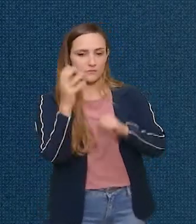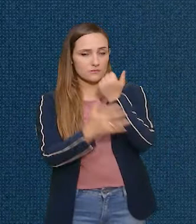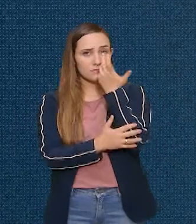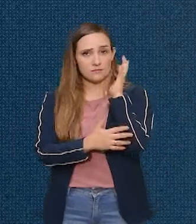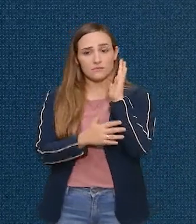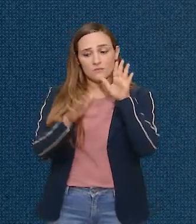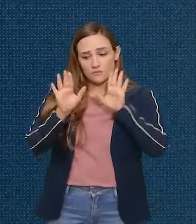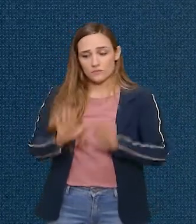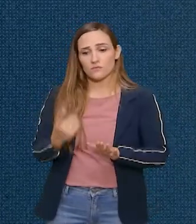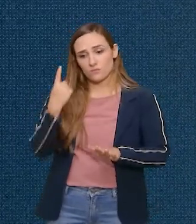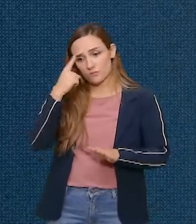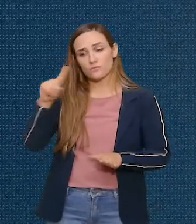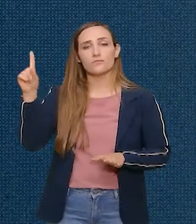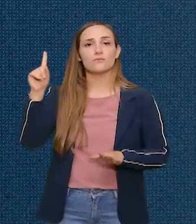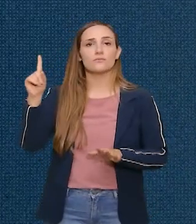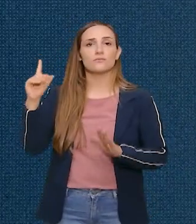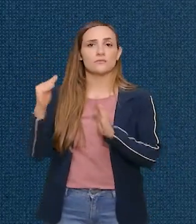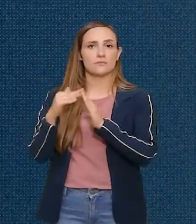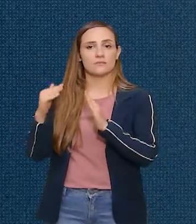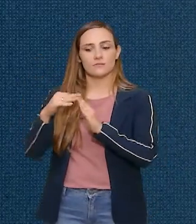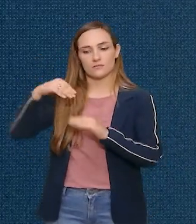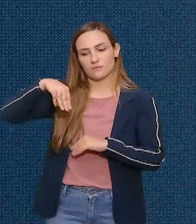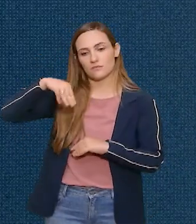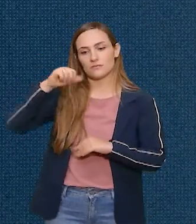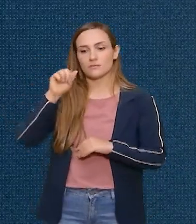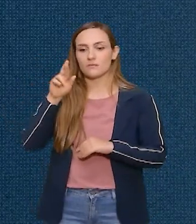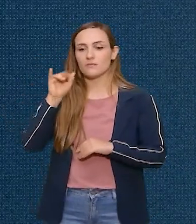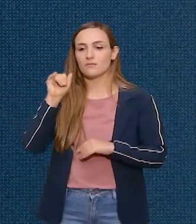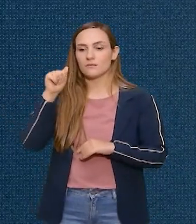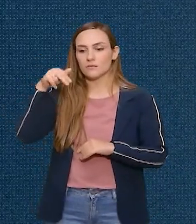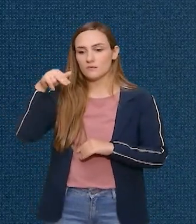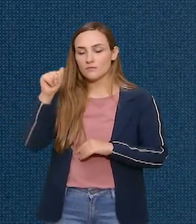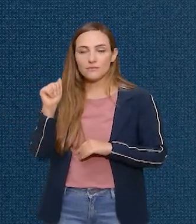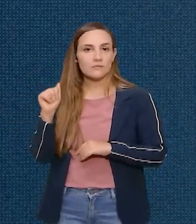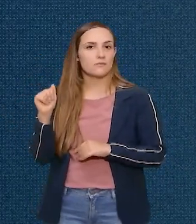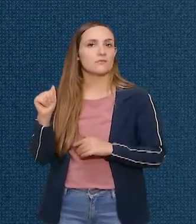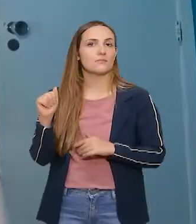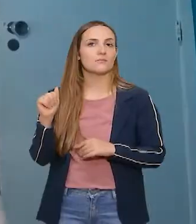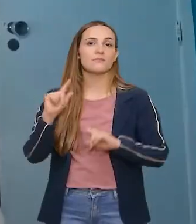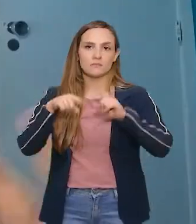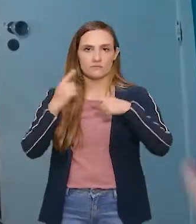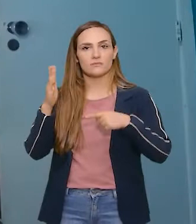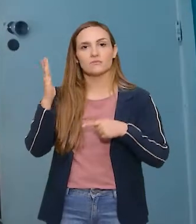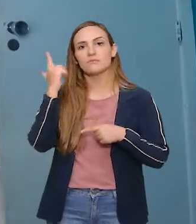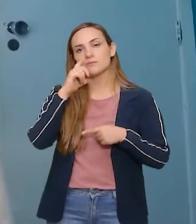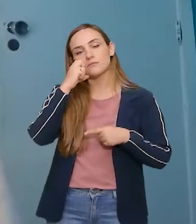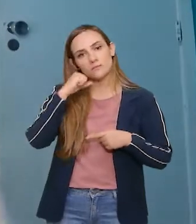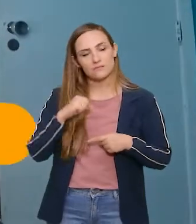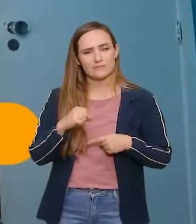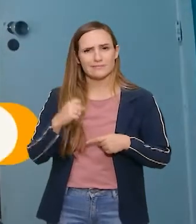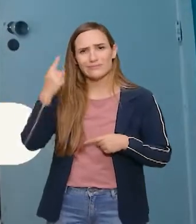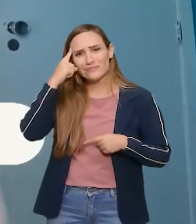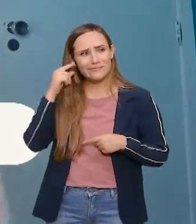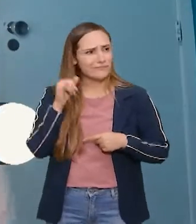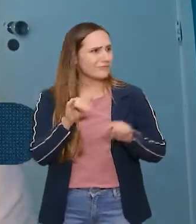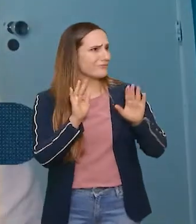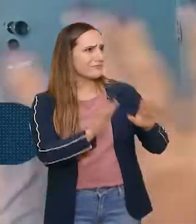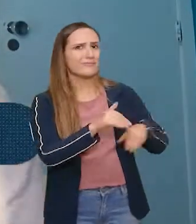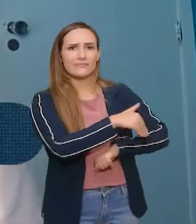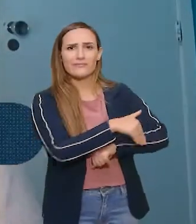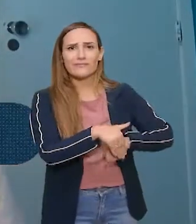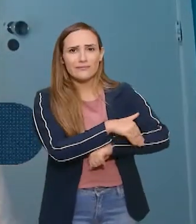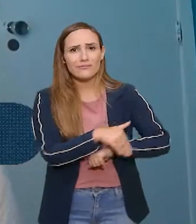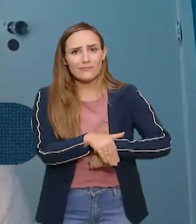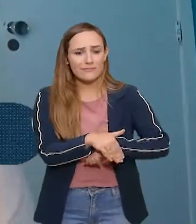um jardim. Ela ficou apenas um dia na casa da Mariana e foi adotada. Se a gente não tivesse dado lá temporada,